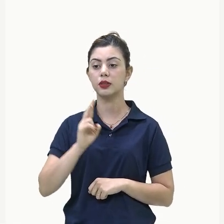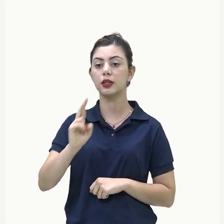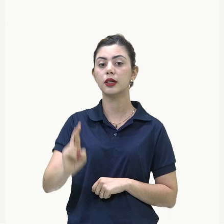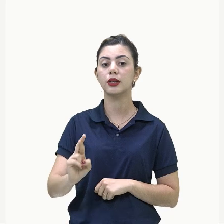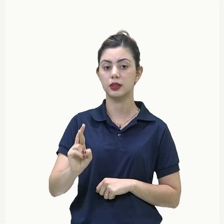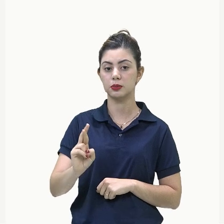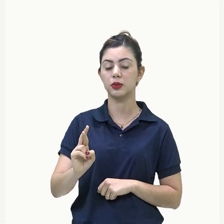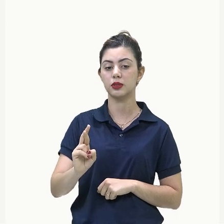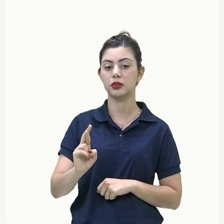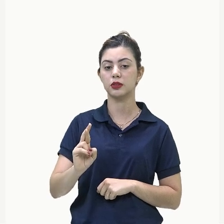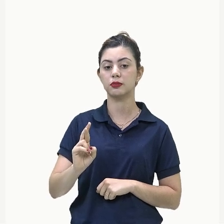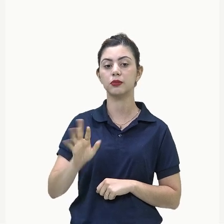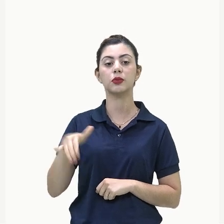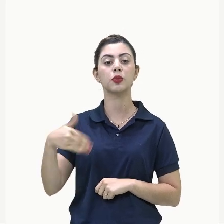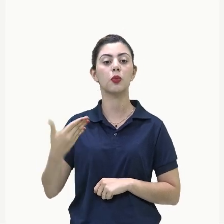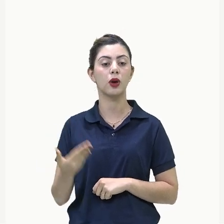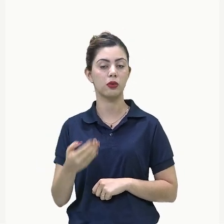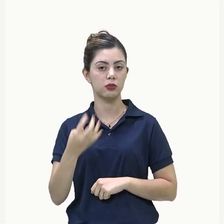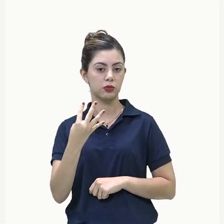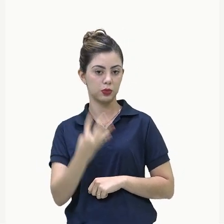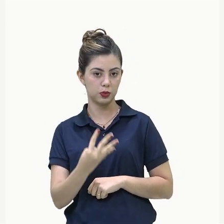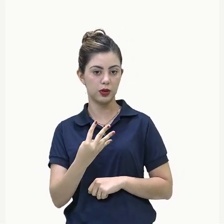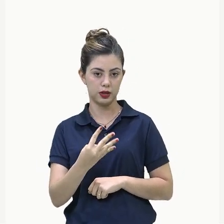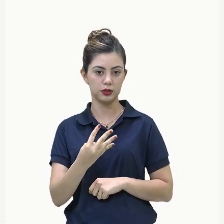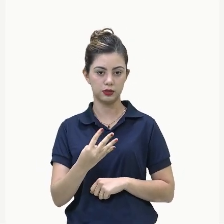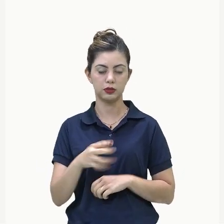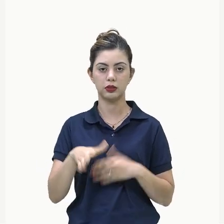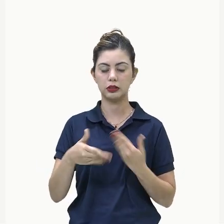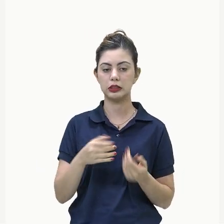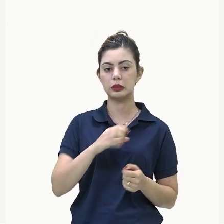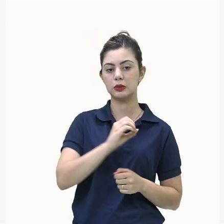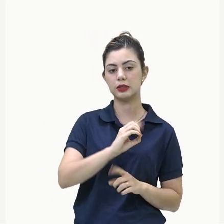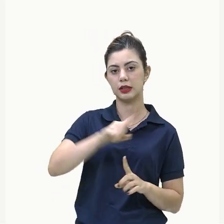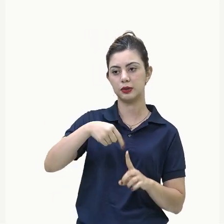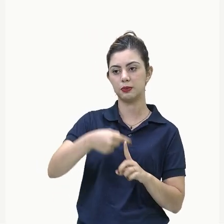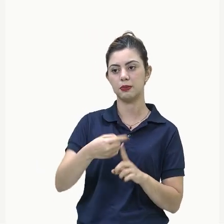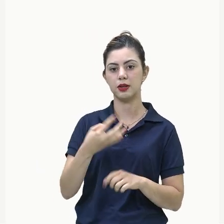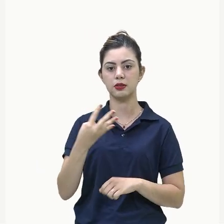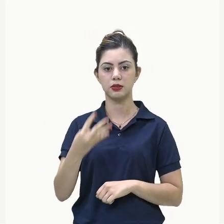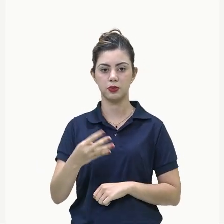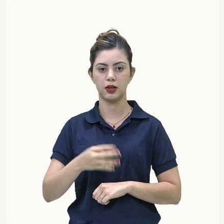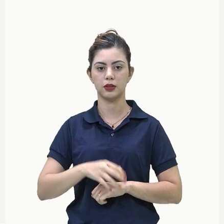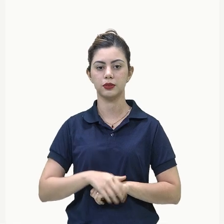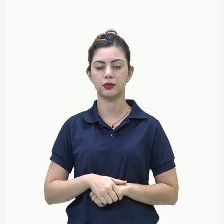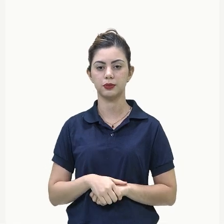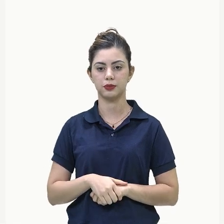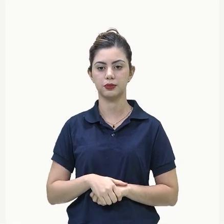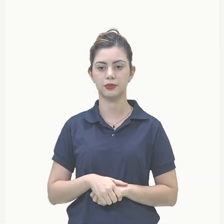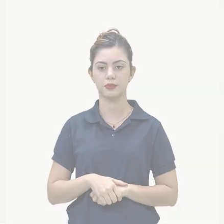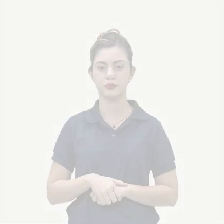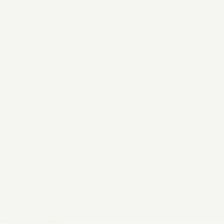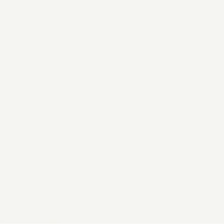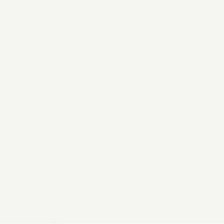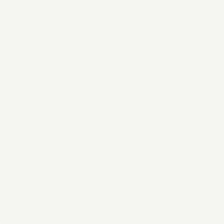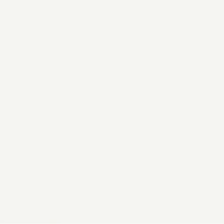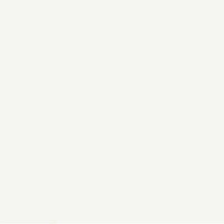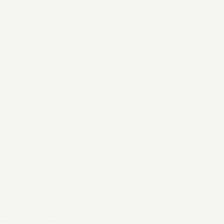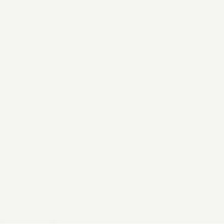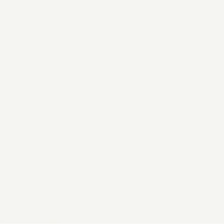tudo isso vai dar 4, então mais 4. Aqui, 1 vezes